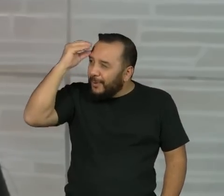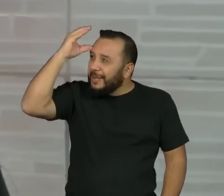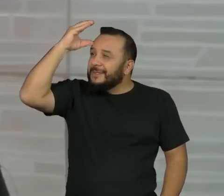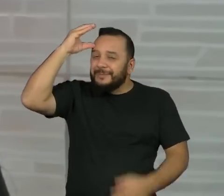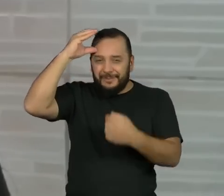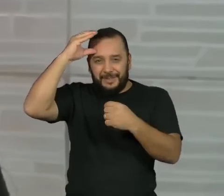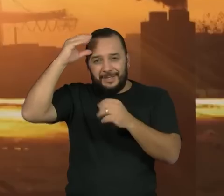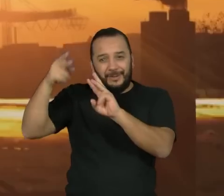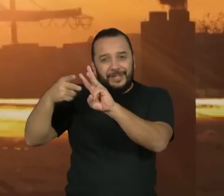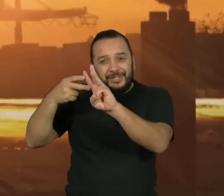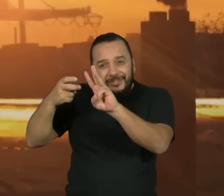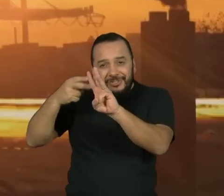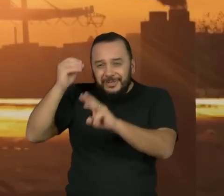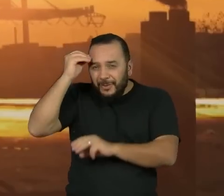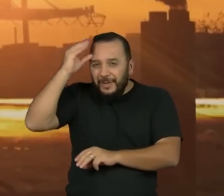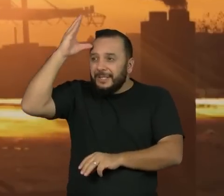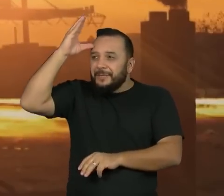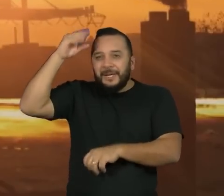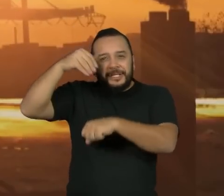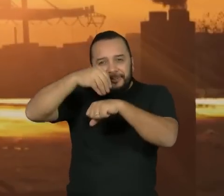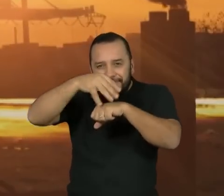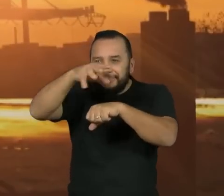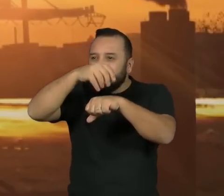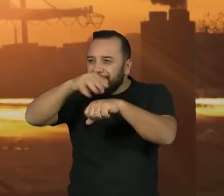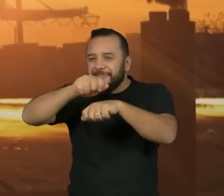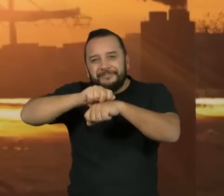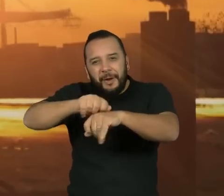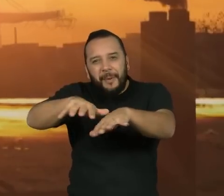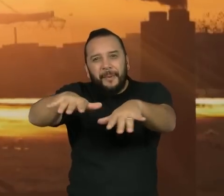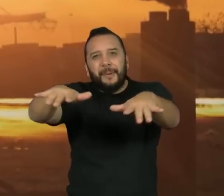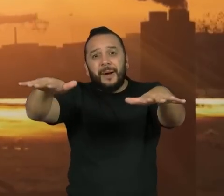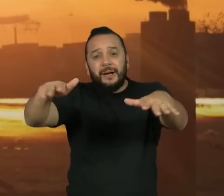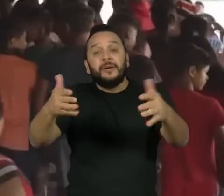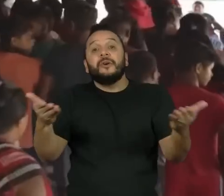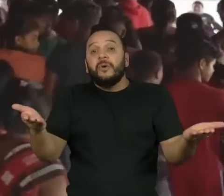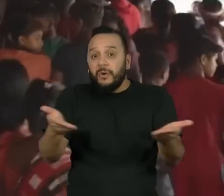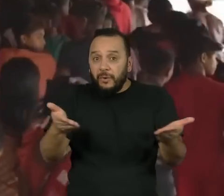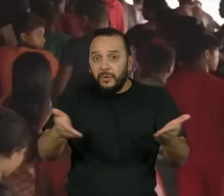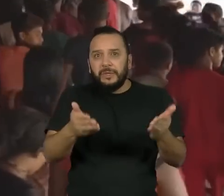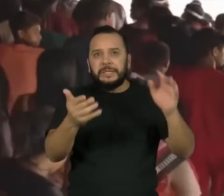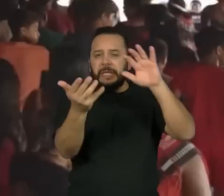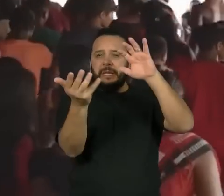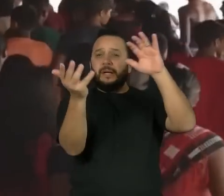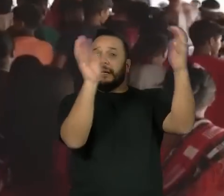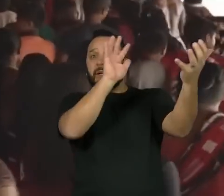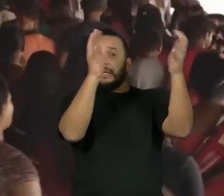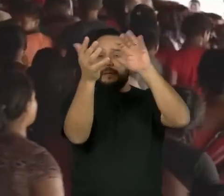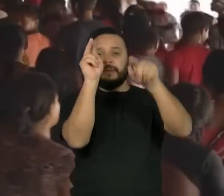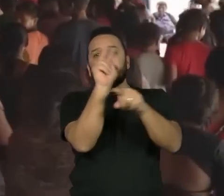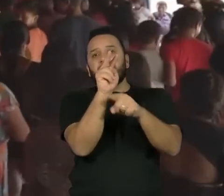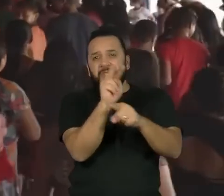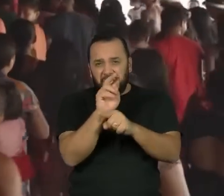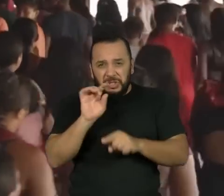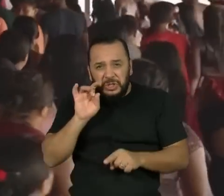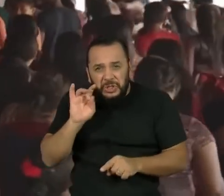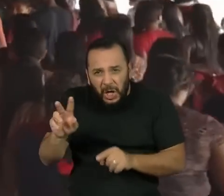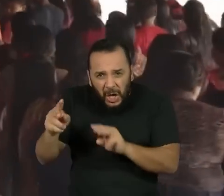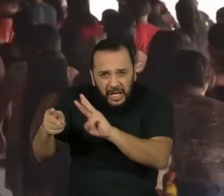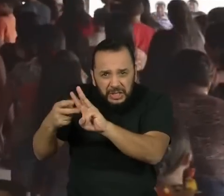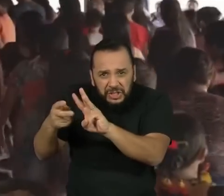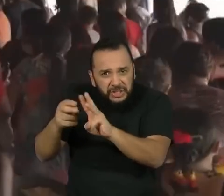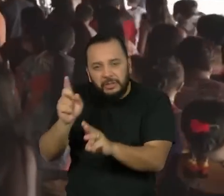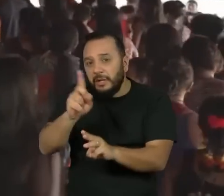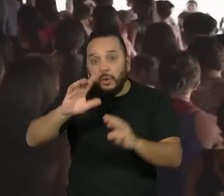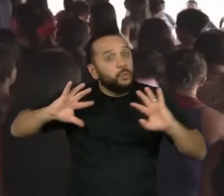todo esse conhecimento. Hoje a mudança climática, ela pede para todos, ela não pede só para os povos originários, ela pede para